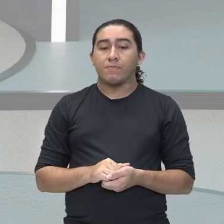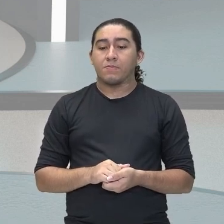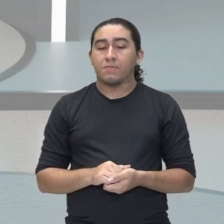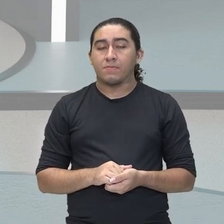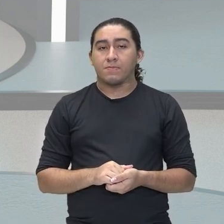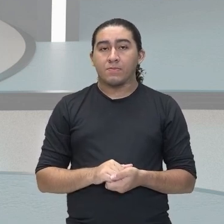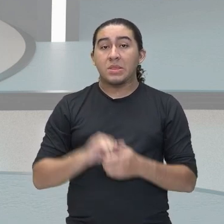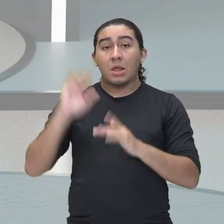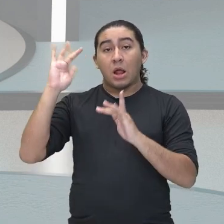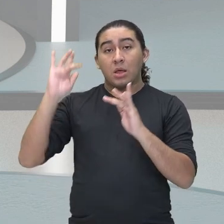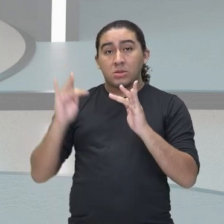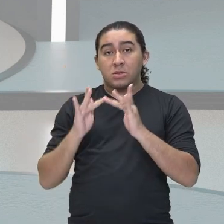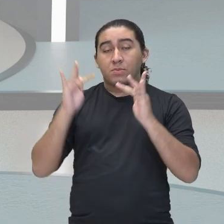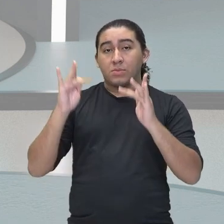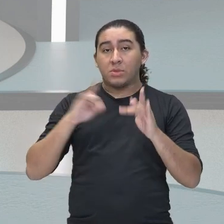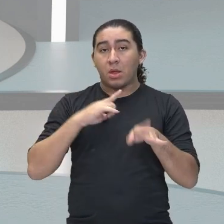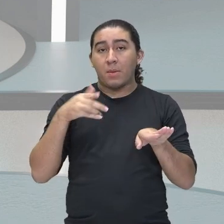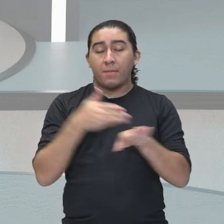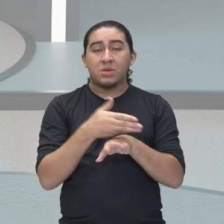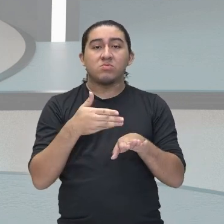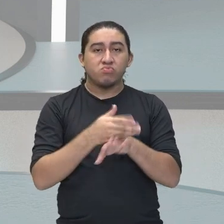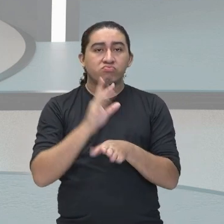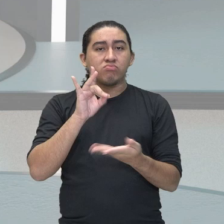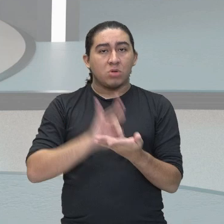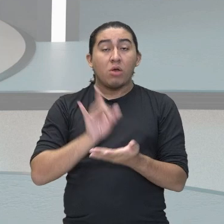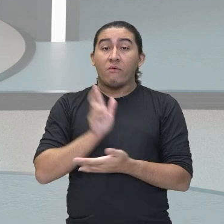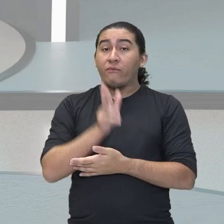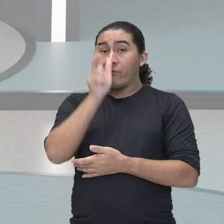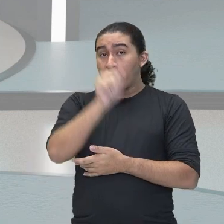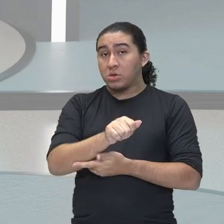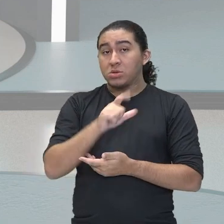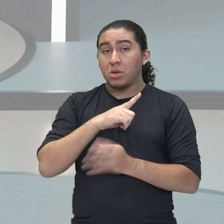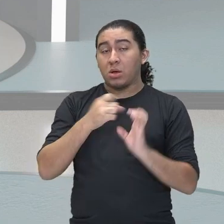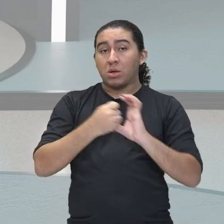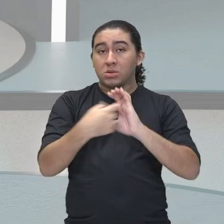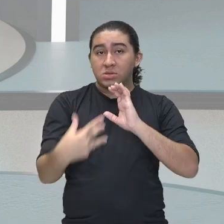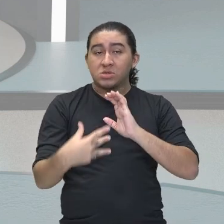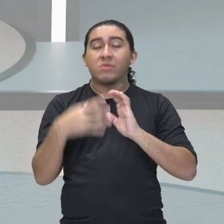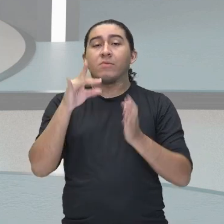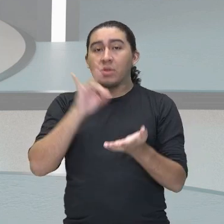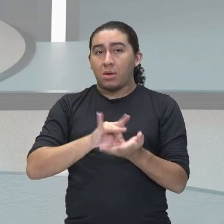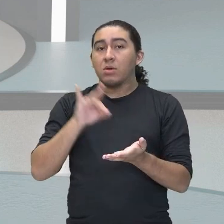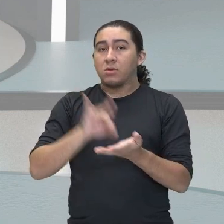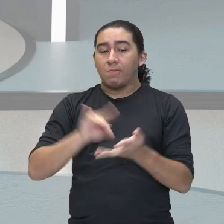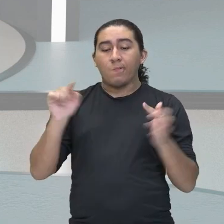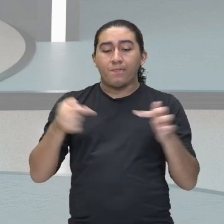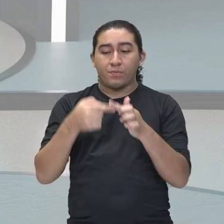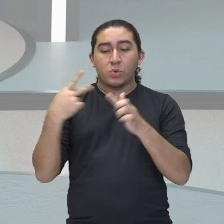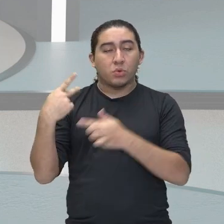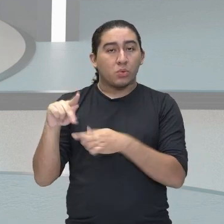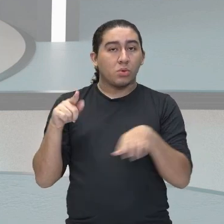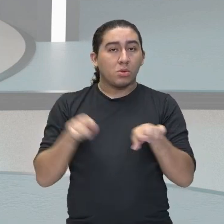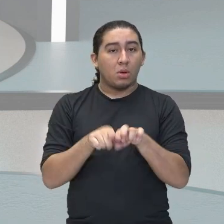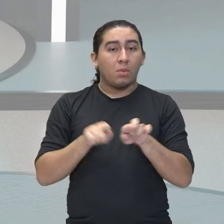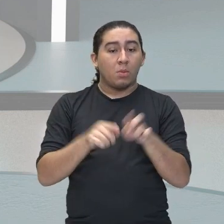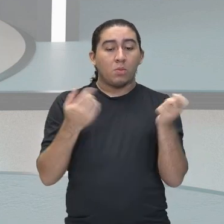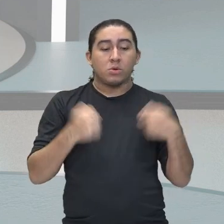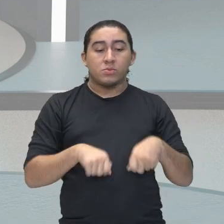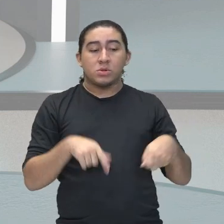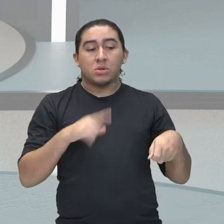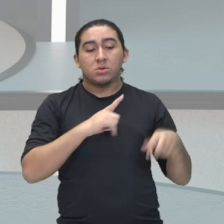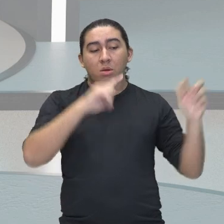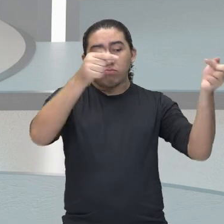uma participação aí bastante forte, com características bem específicas, com formas